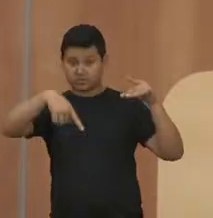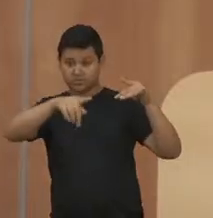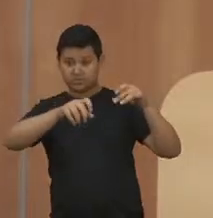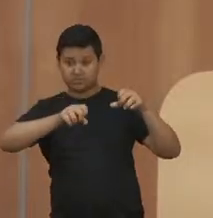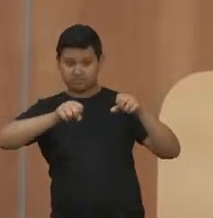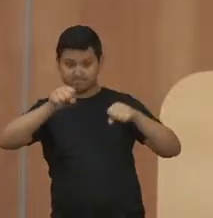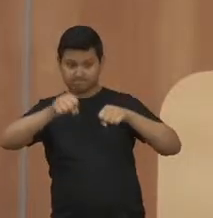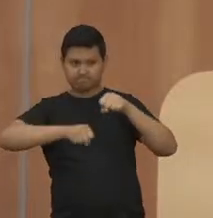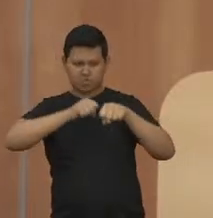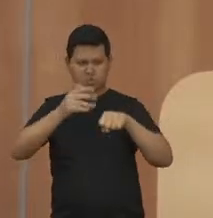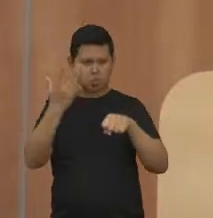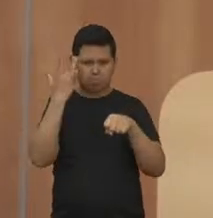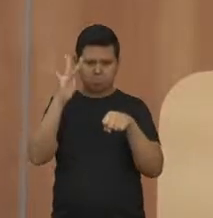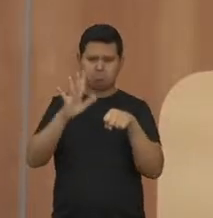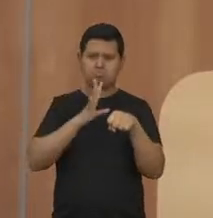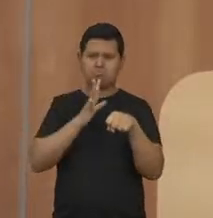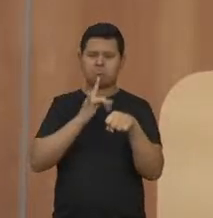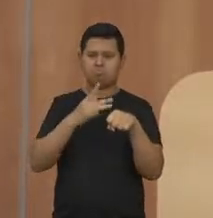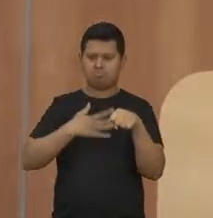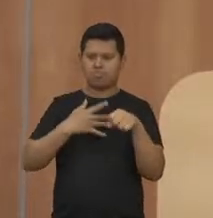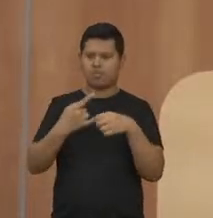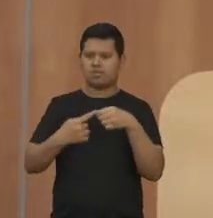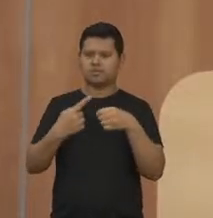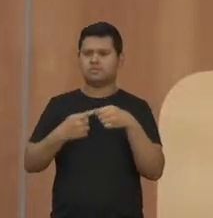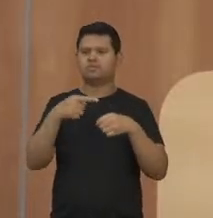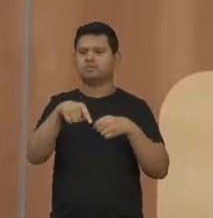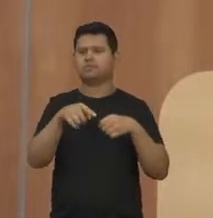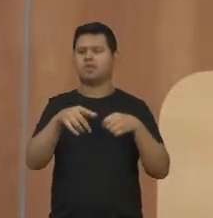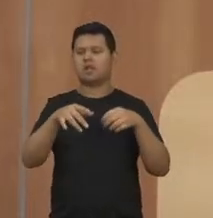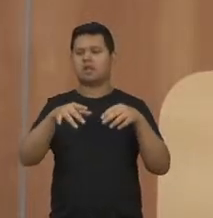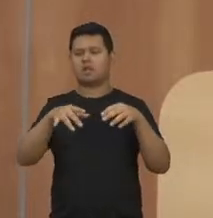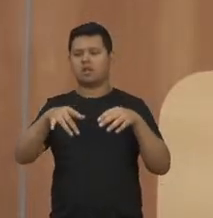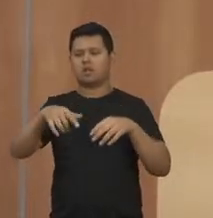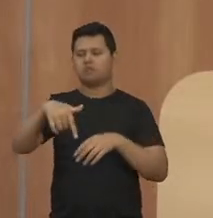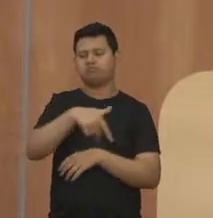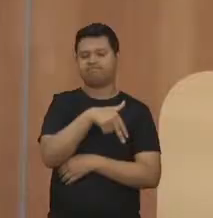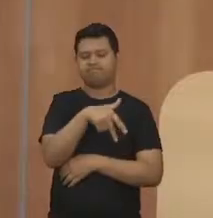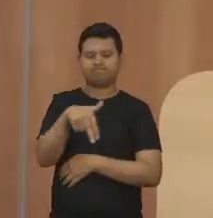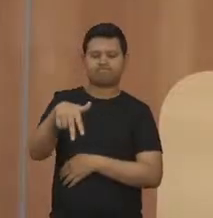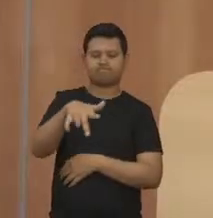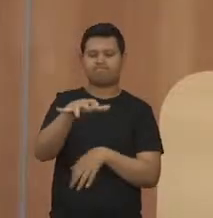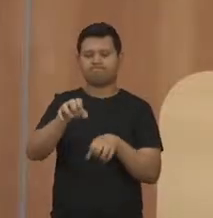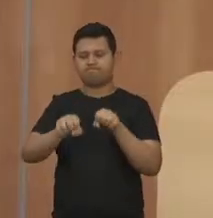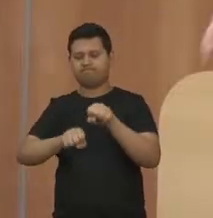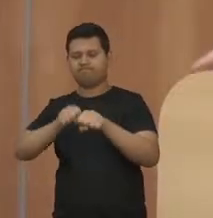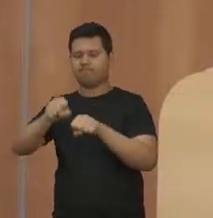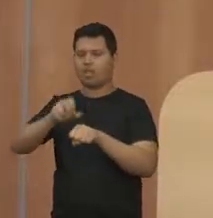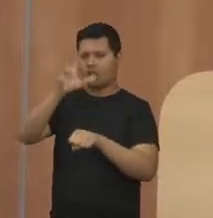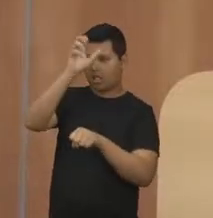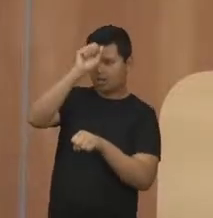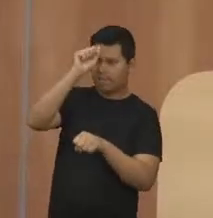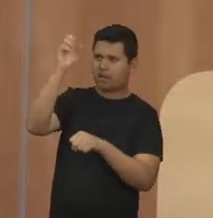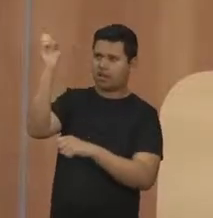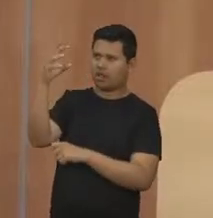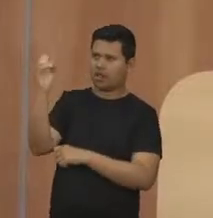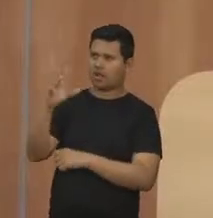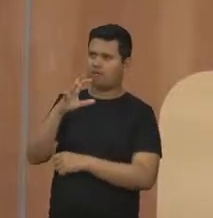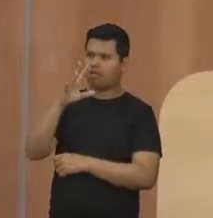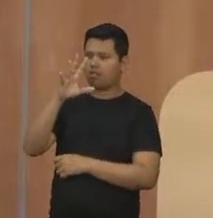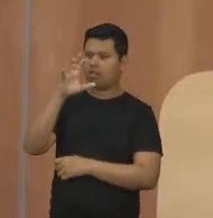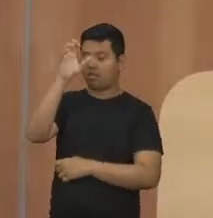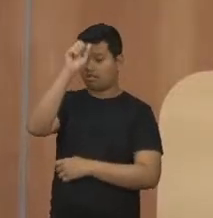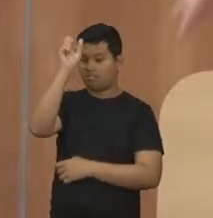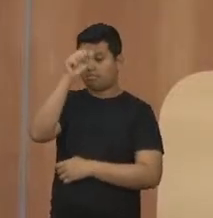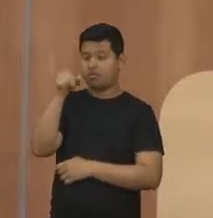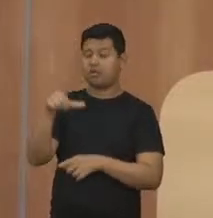vocês conhecem o local no Parque dos Eucaliptos, é a mini-cidade lá, o pessoal vai de bike lá e anda pelo percurso, aprende a respeitar semáforo, e em breve vai ter uma mini-cidade mais